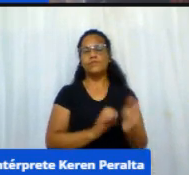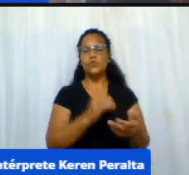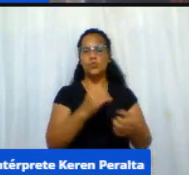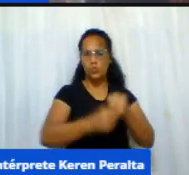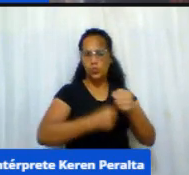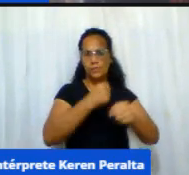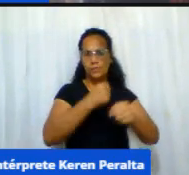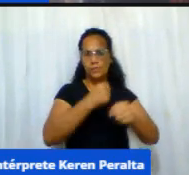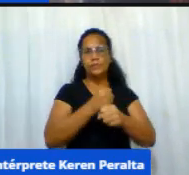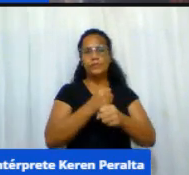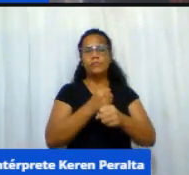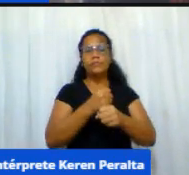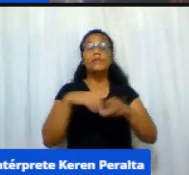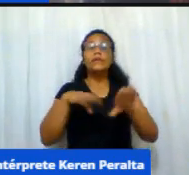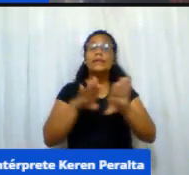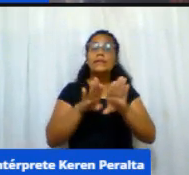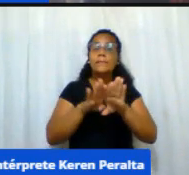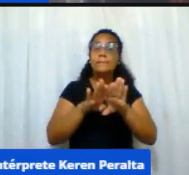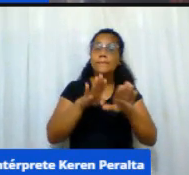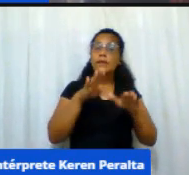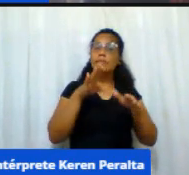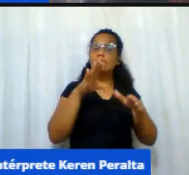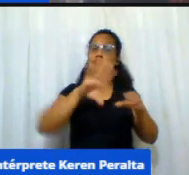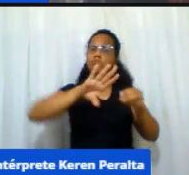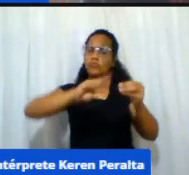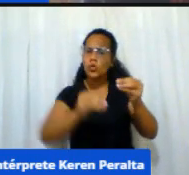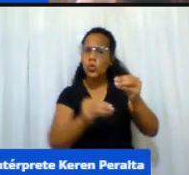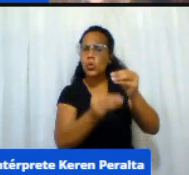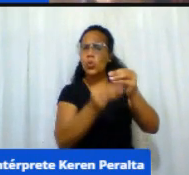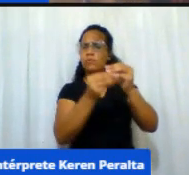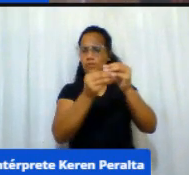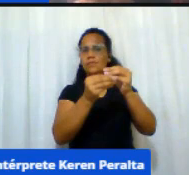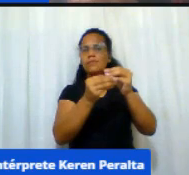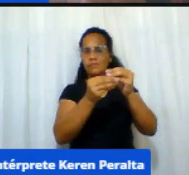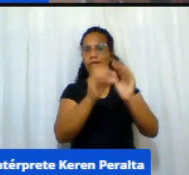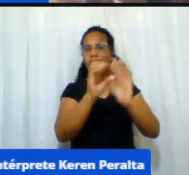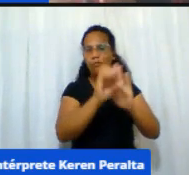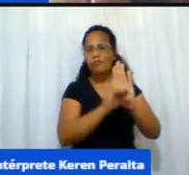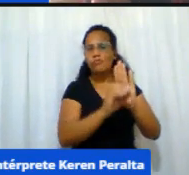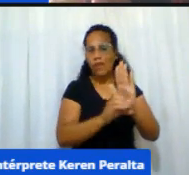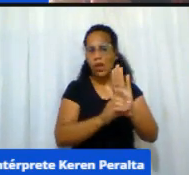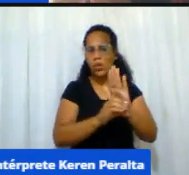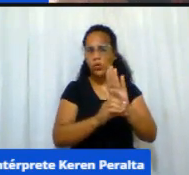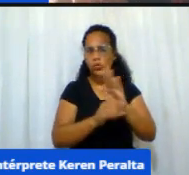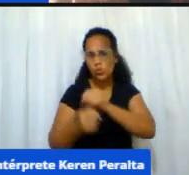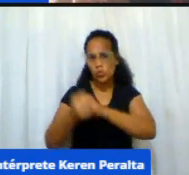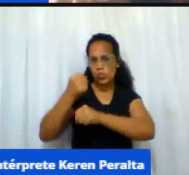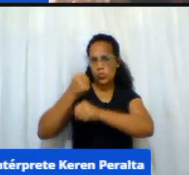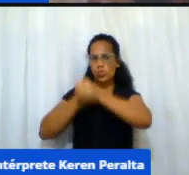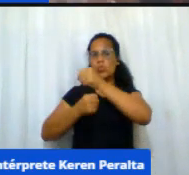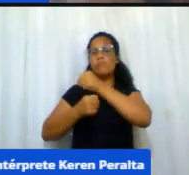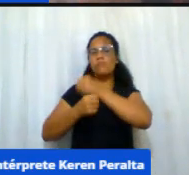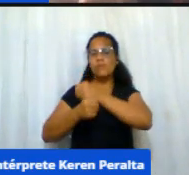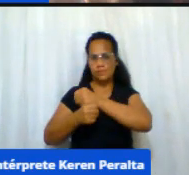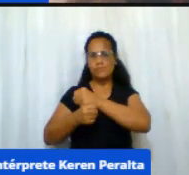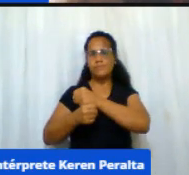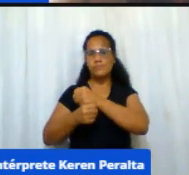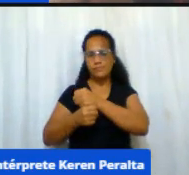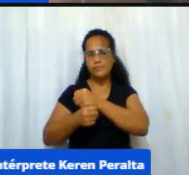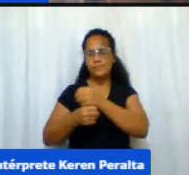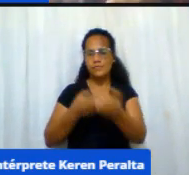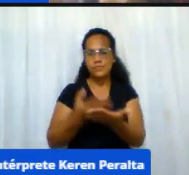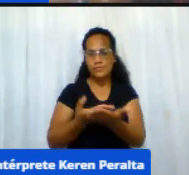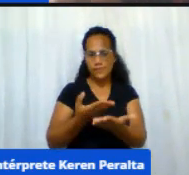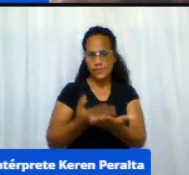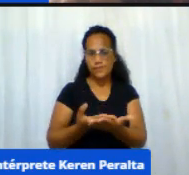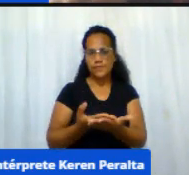ou até complementar também do ano letivo passado. Nós temos essa realidade, né, de alunos que